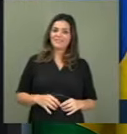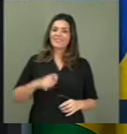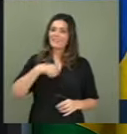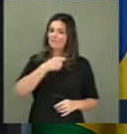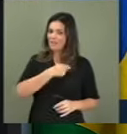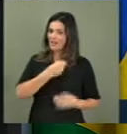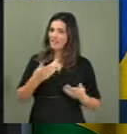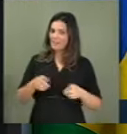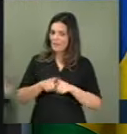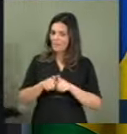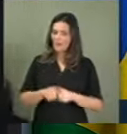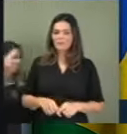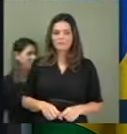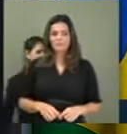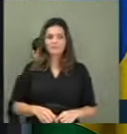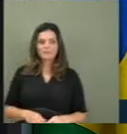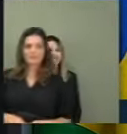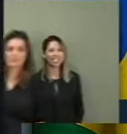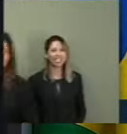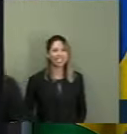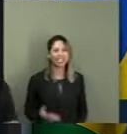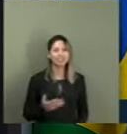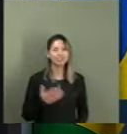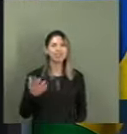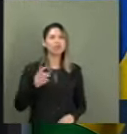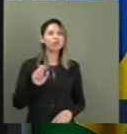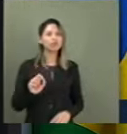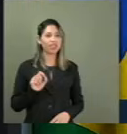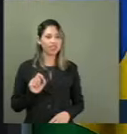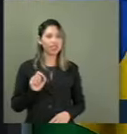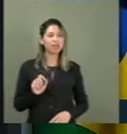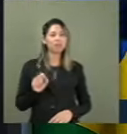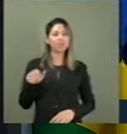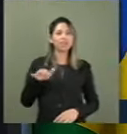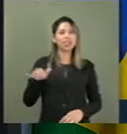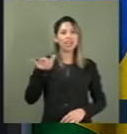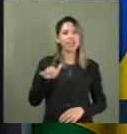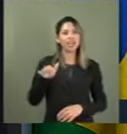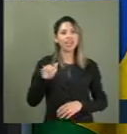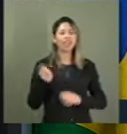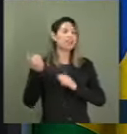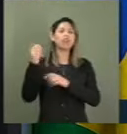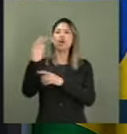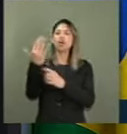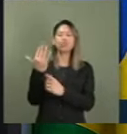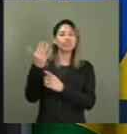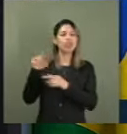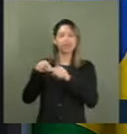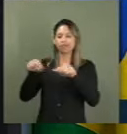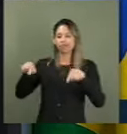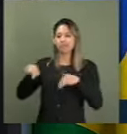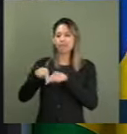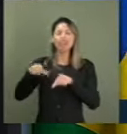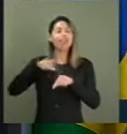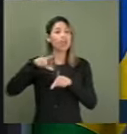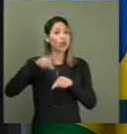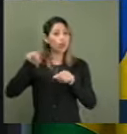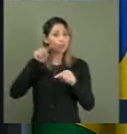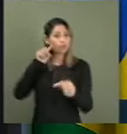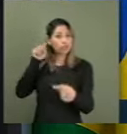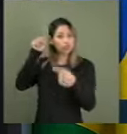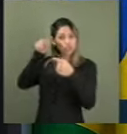tradução livre, não literal, são considerados como gabinetes espelho e existem com o objetivo